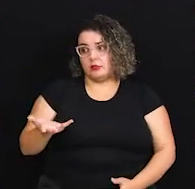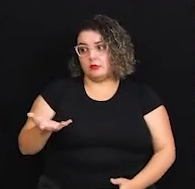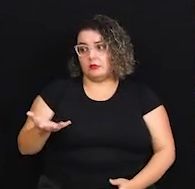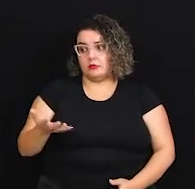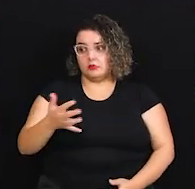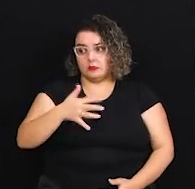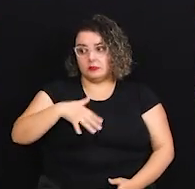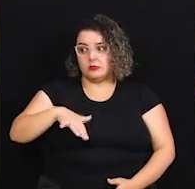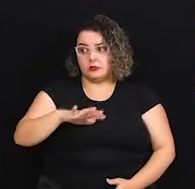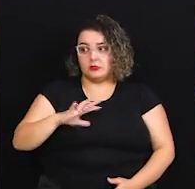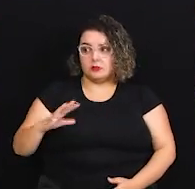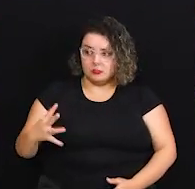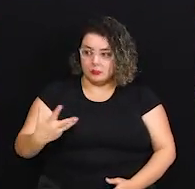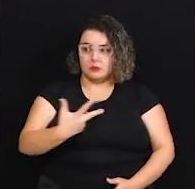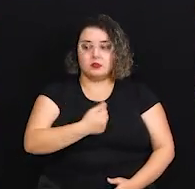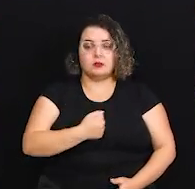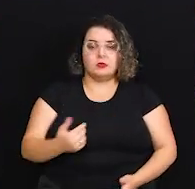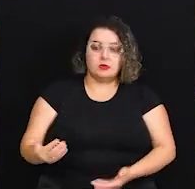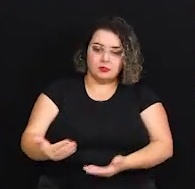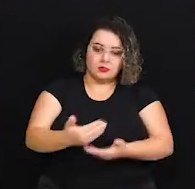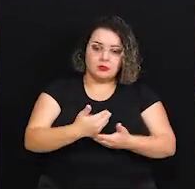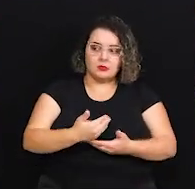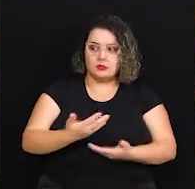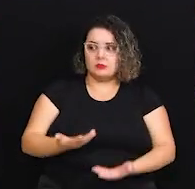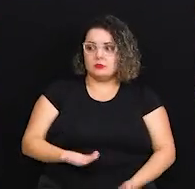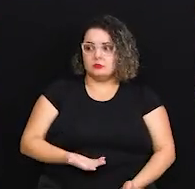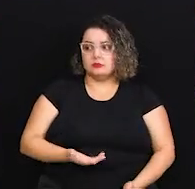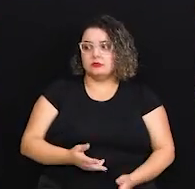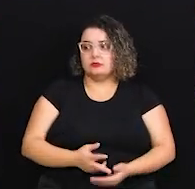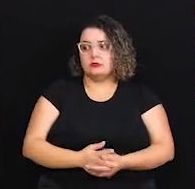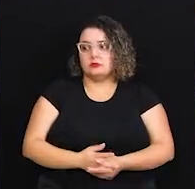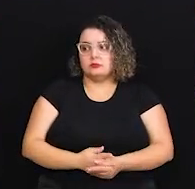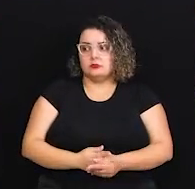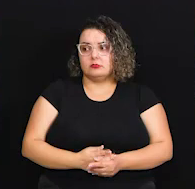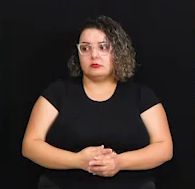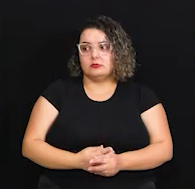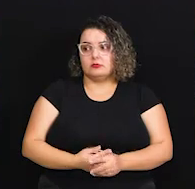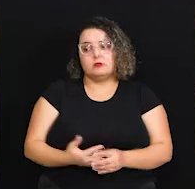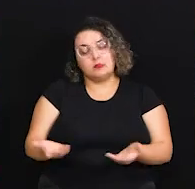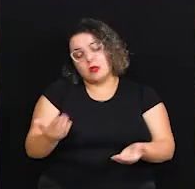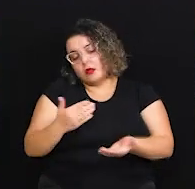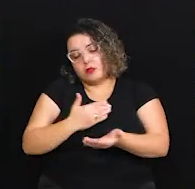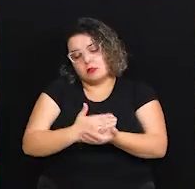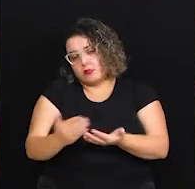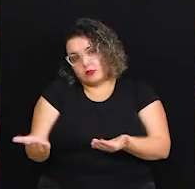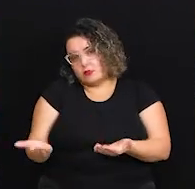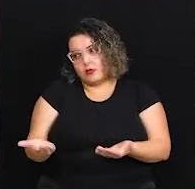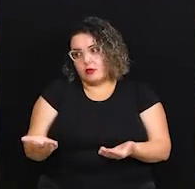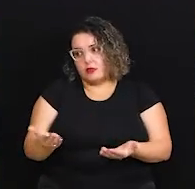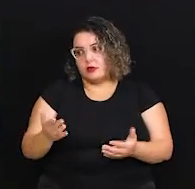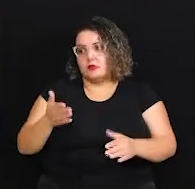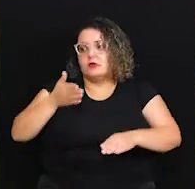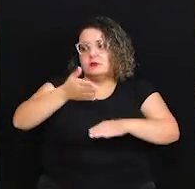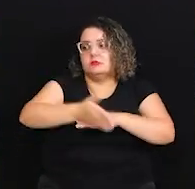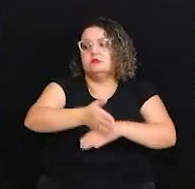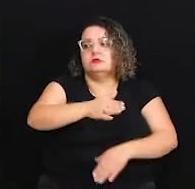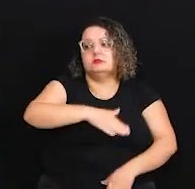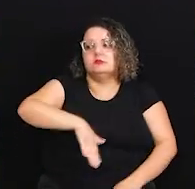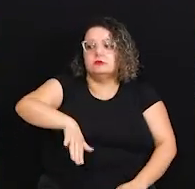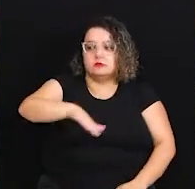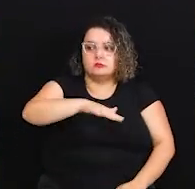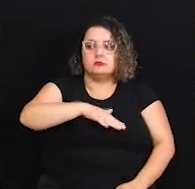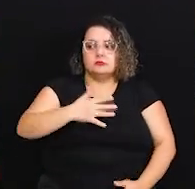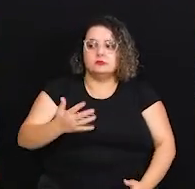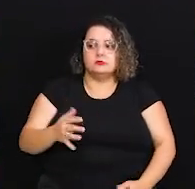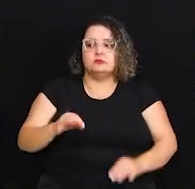área de resgate de animais. E aí foi por aí que a gente adentrou